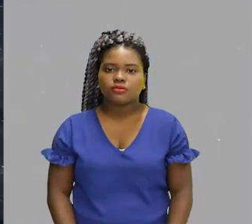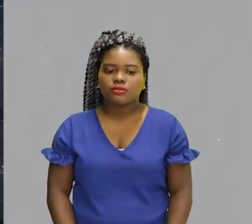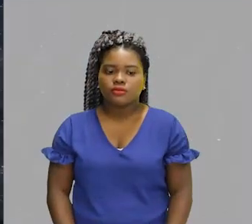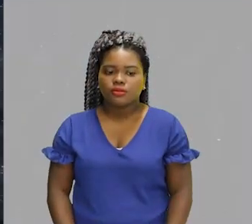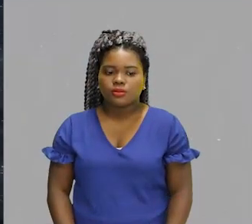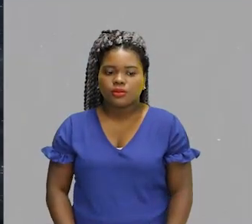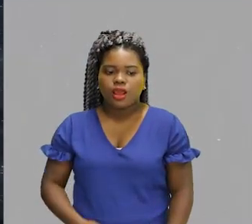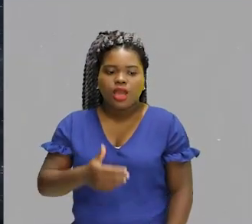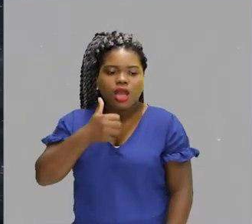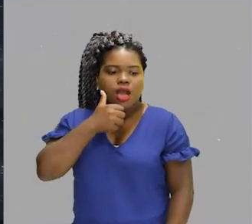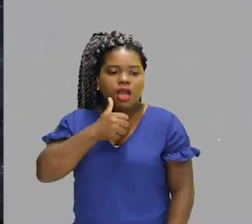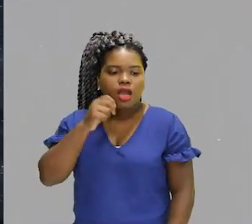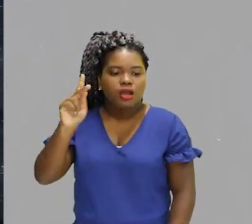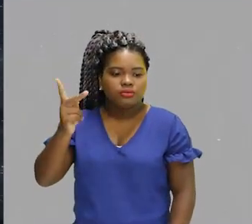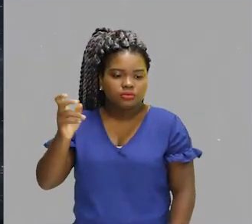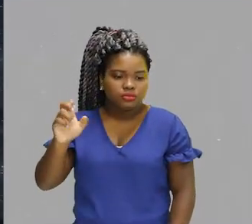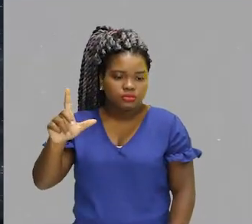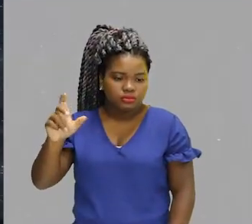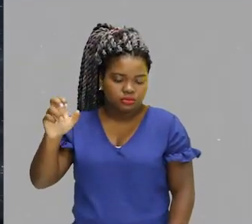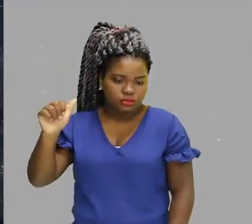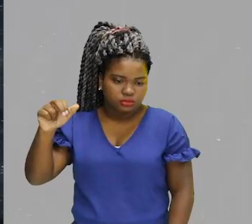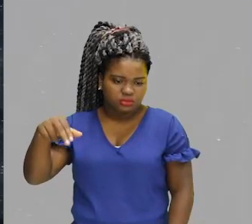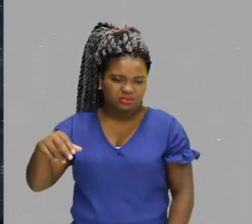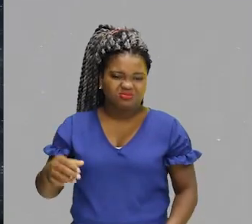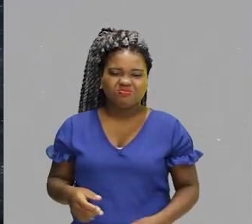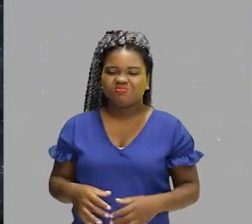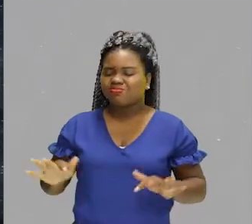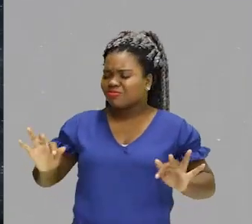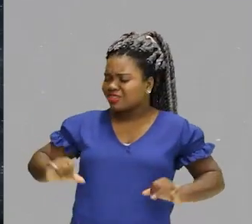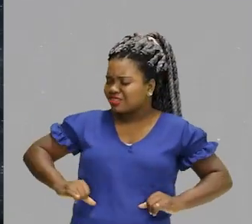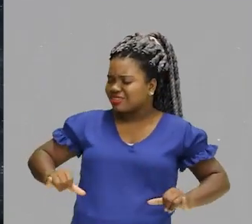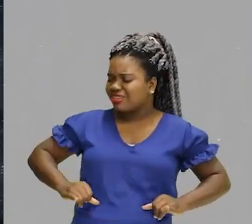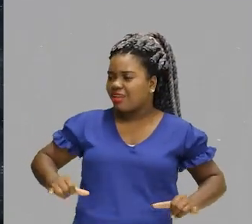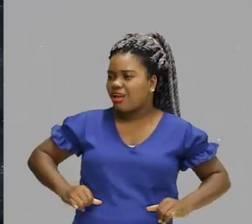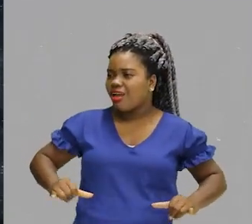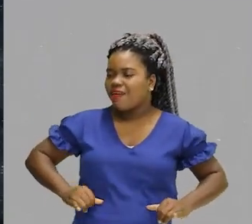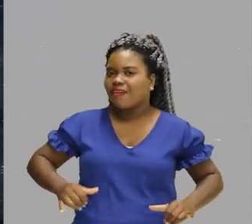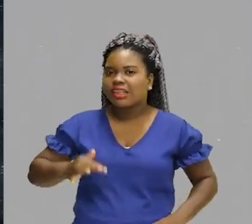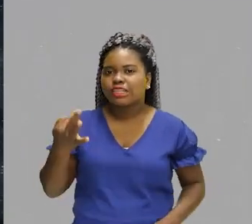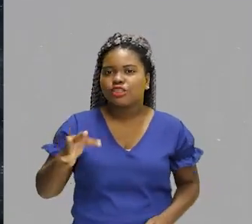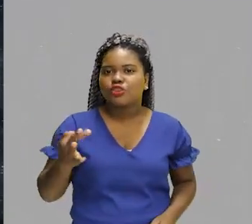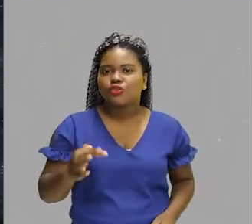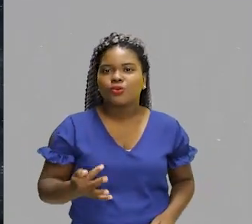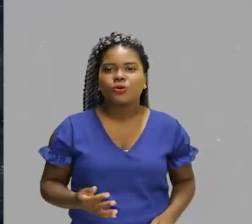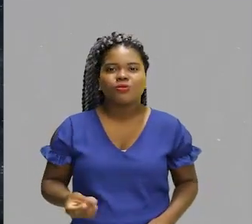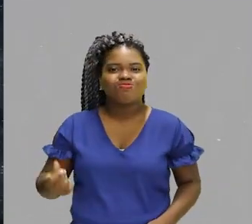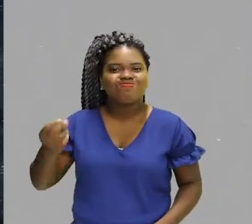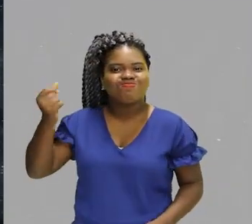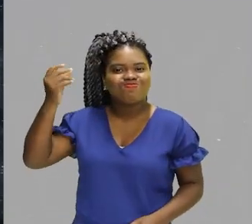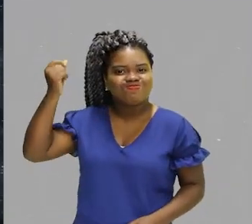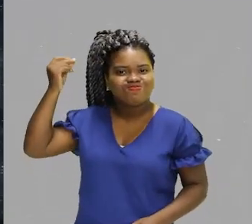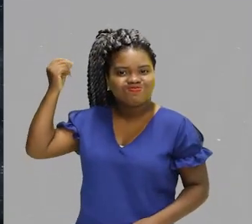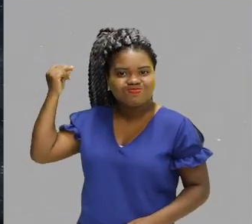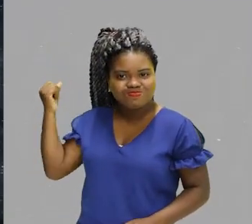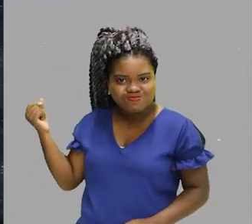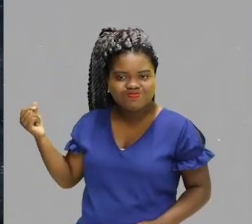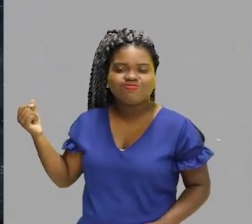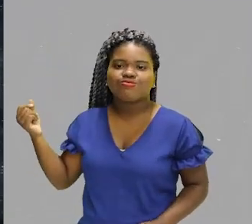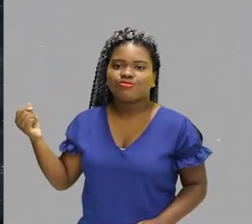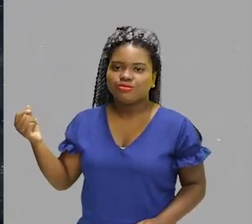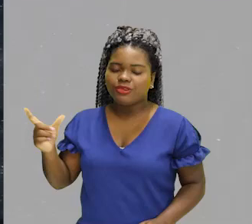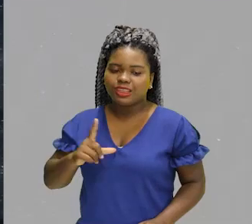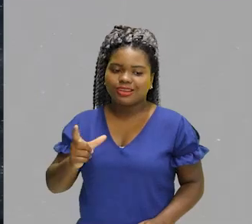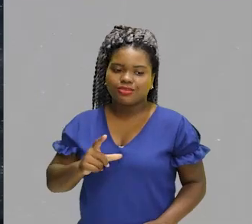años. Helena vem sofrendo com essas dores há anos. Então, aqui, viene sofrendo é